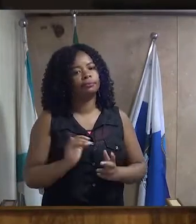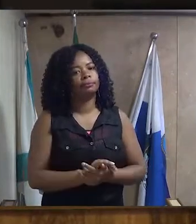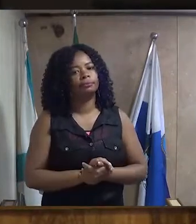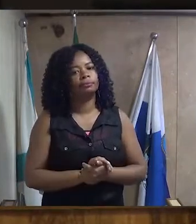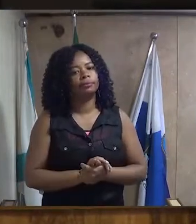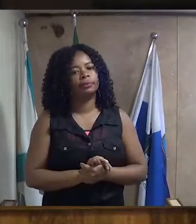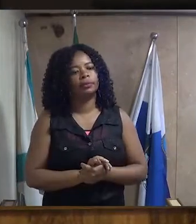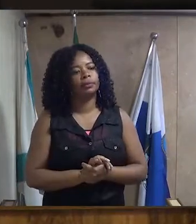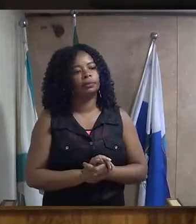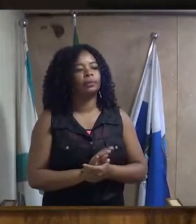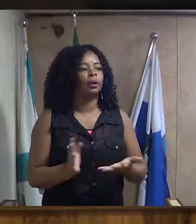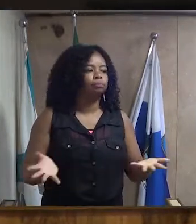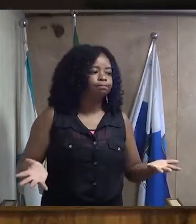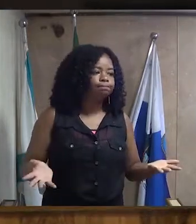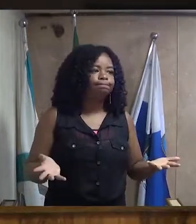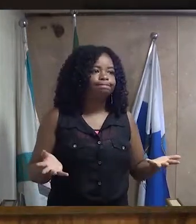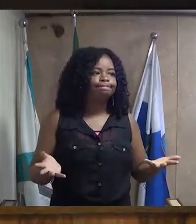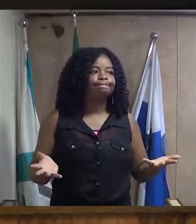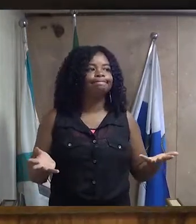que é a respeito.